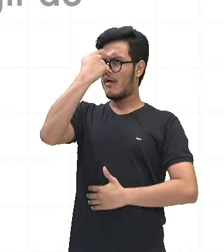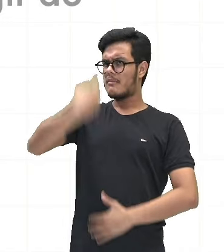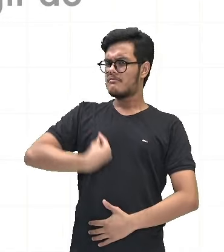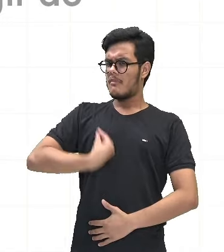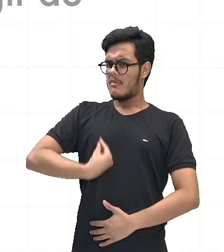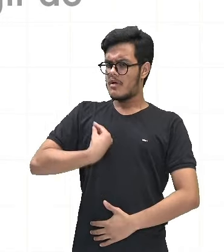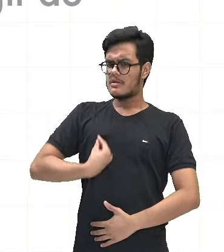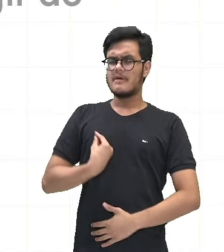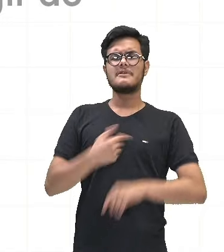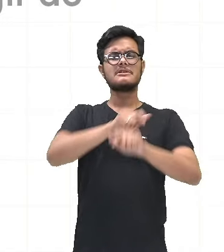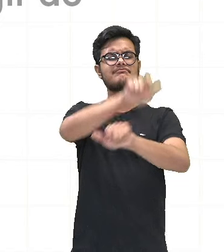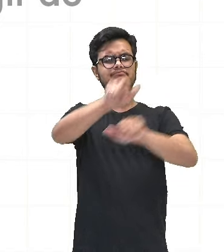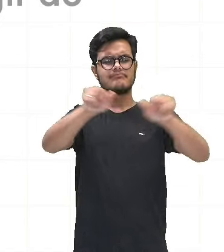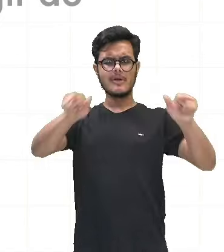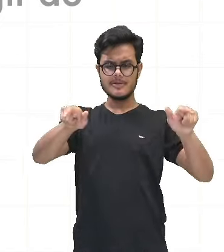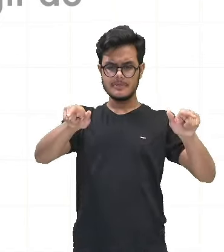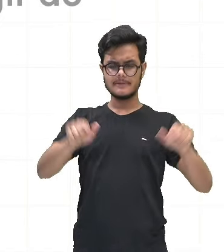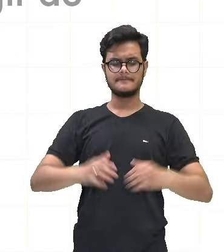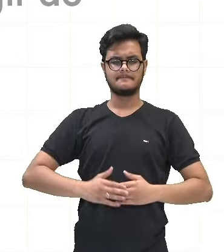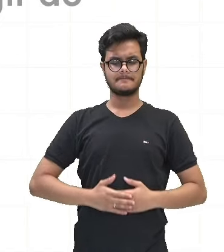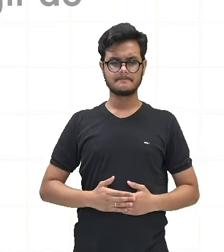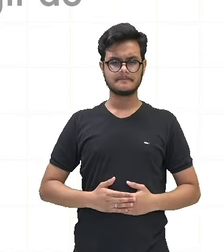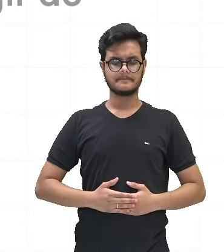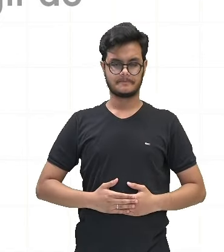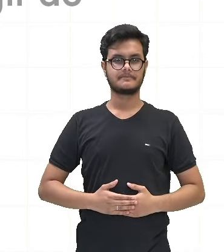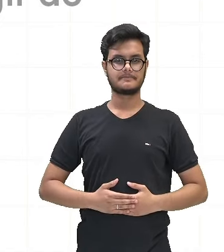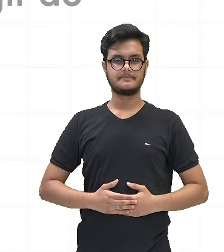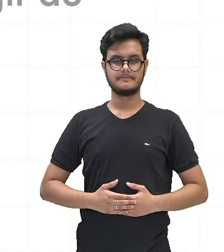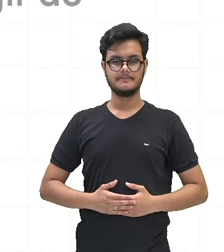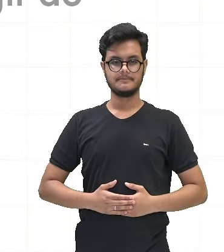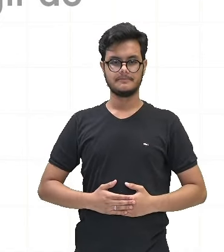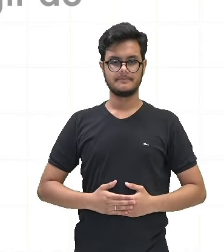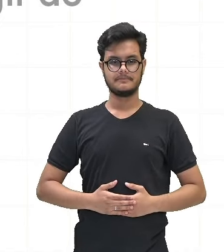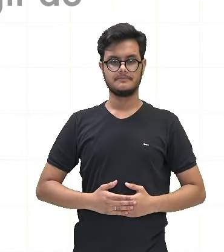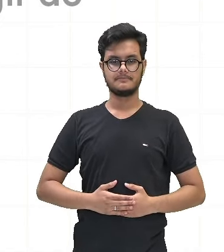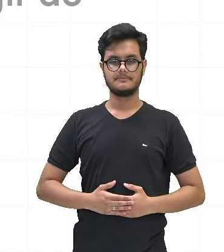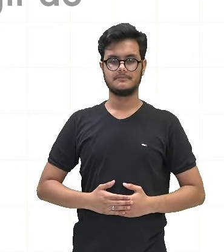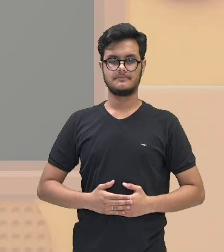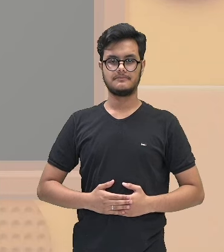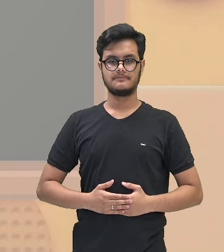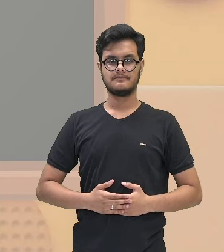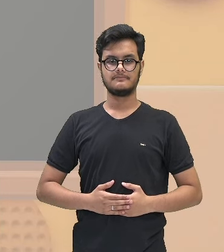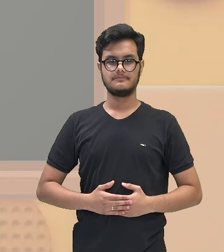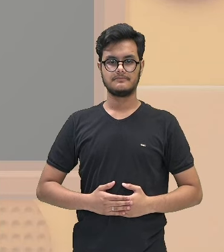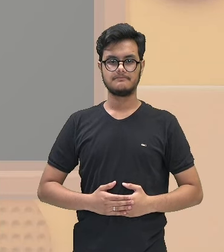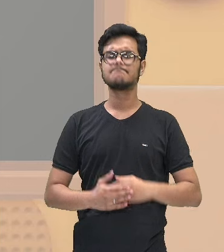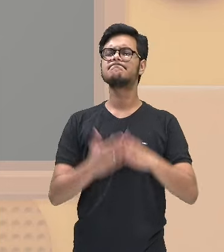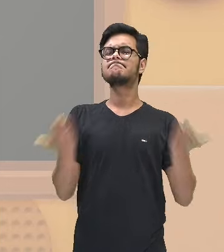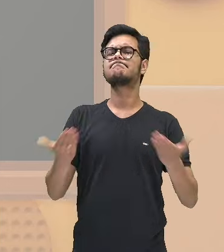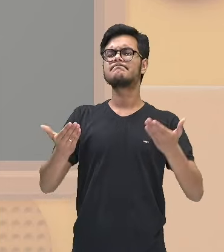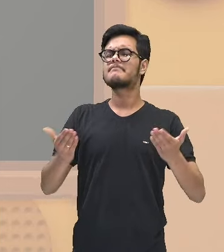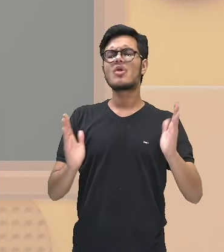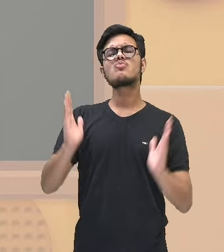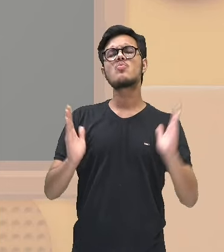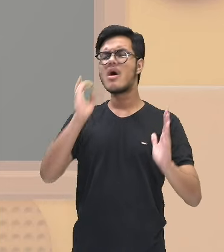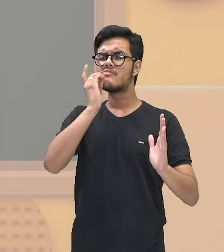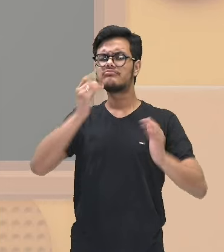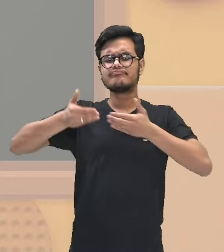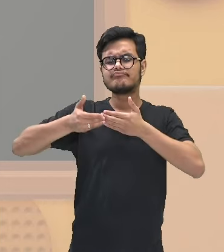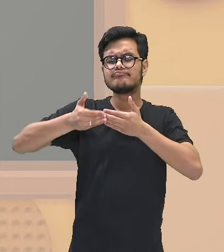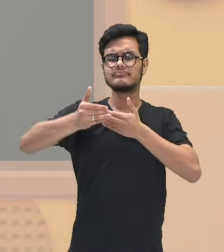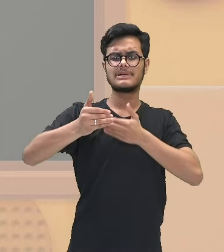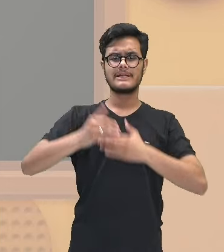homem moderno. Observem aí na próxima tela que nós vamos ver a origem do Renascimento.